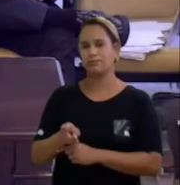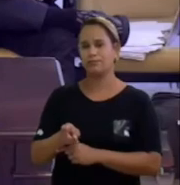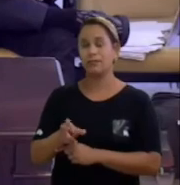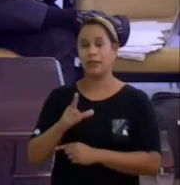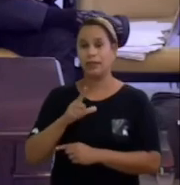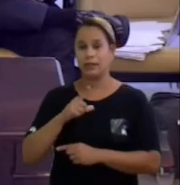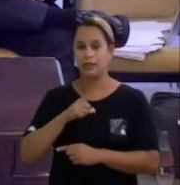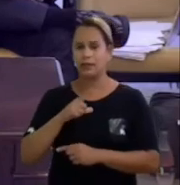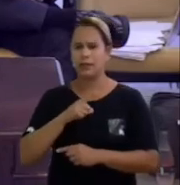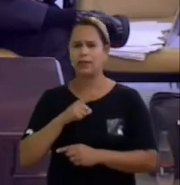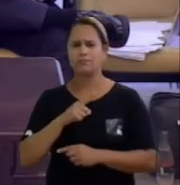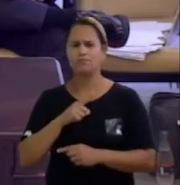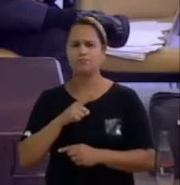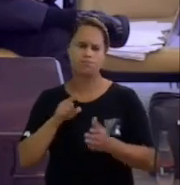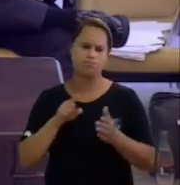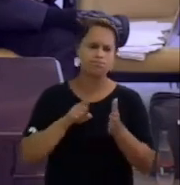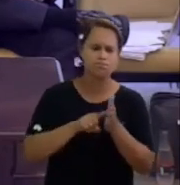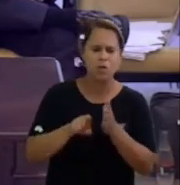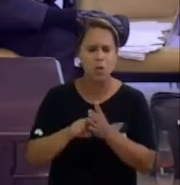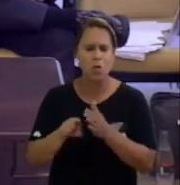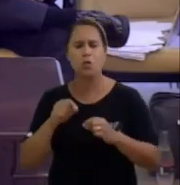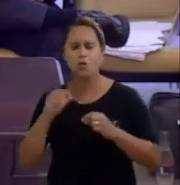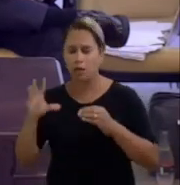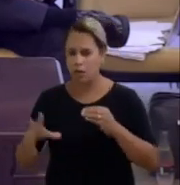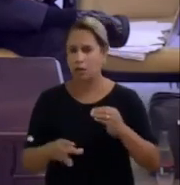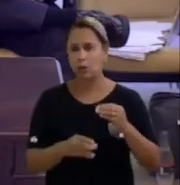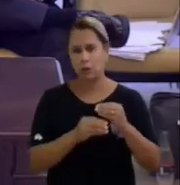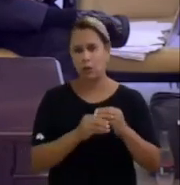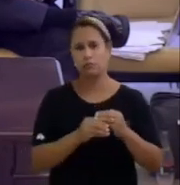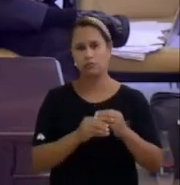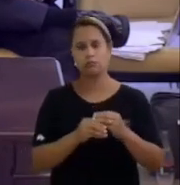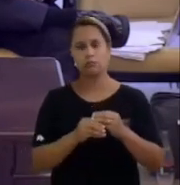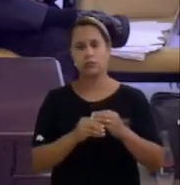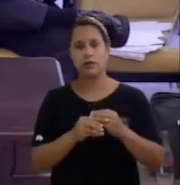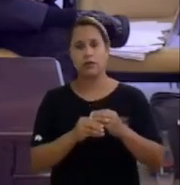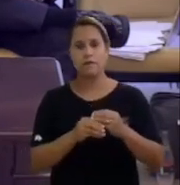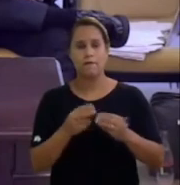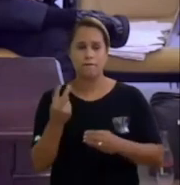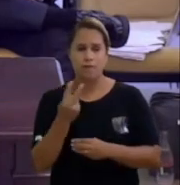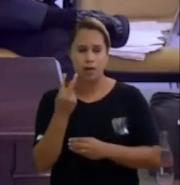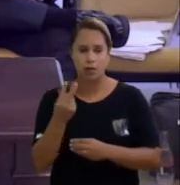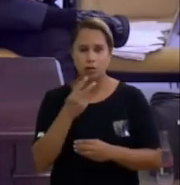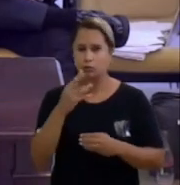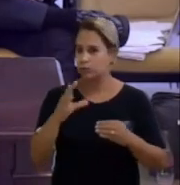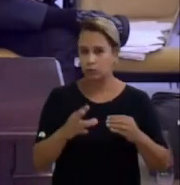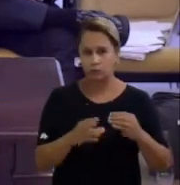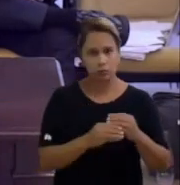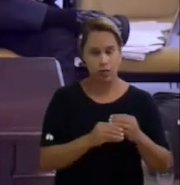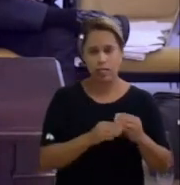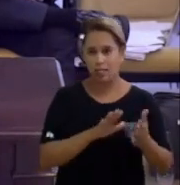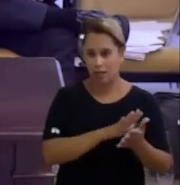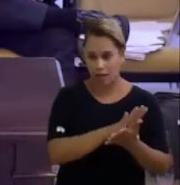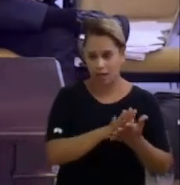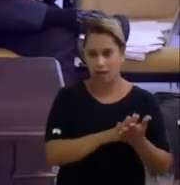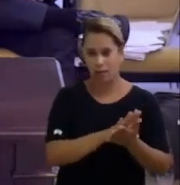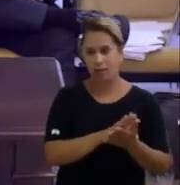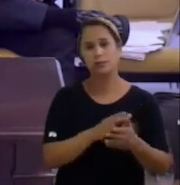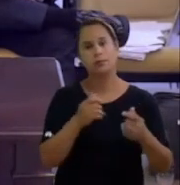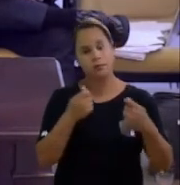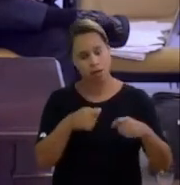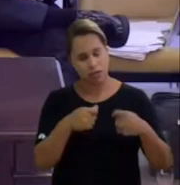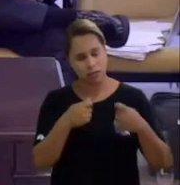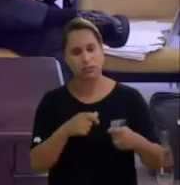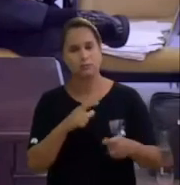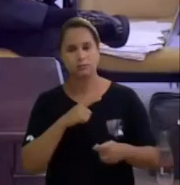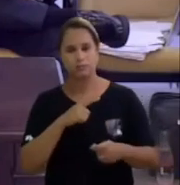acrescidas. 2 exemplos clássicos de valores que não estão computados e deveriam primeiro, uma pesquisa eleitoral que visivelmente